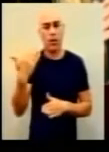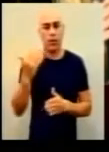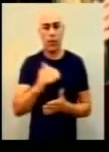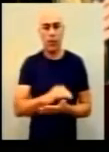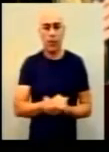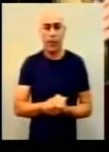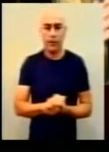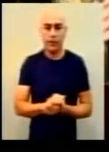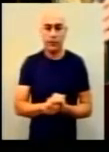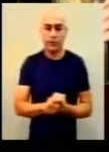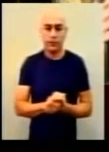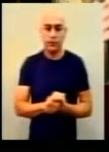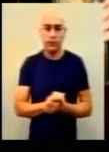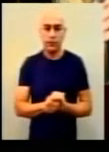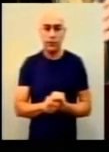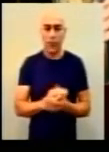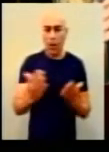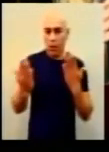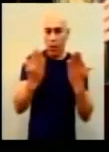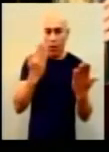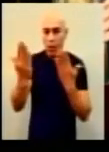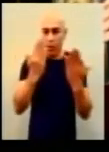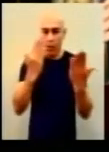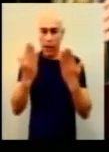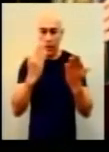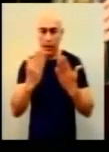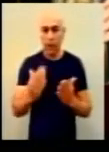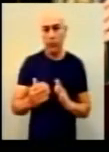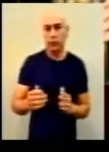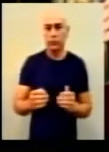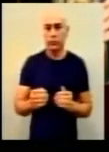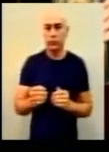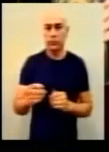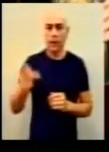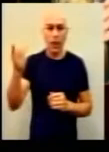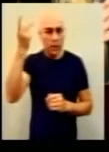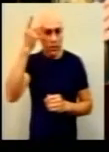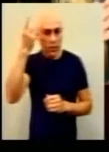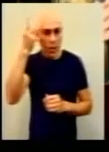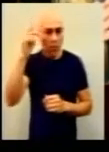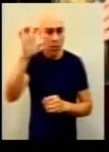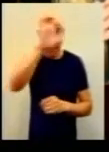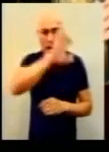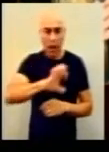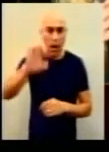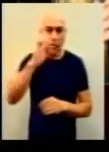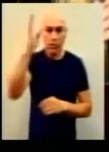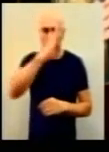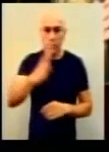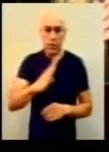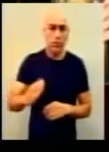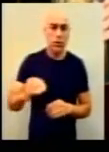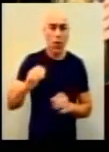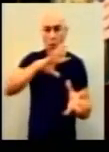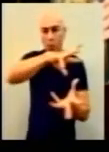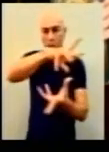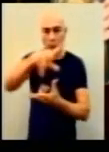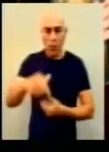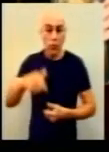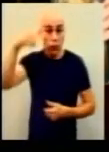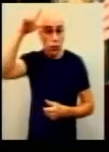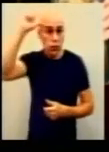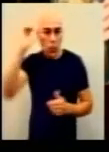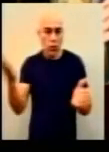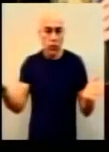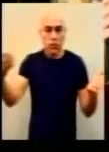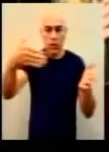Próximo. Comparando aí essa situação, então, em relação ao estado de São Paulo, Brasil e mundo, a nossa variação de ontem para